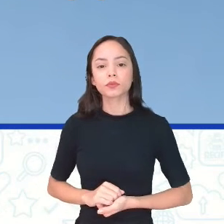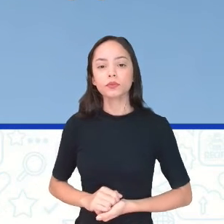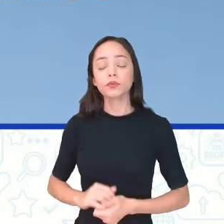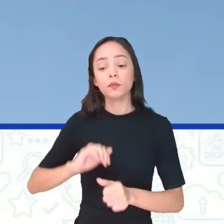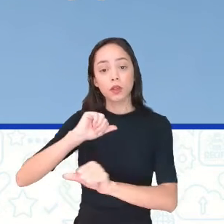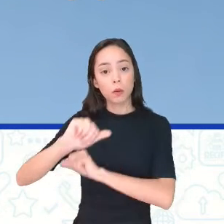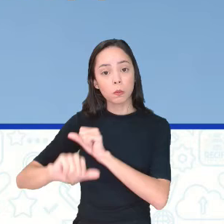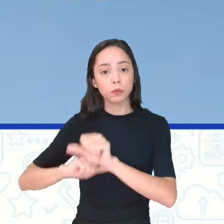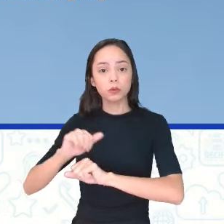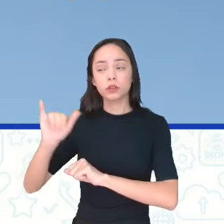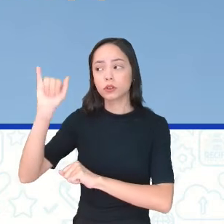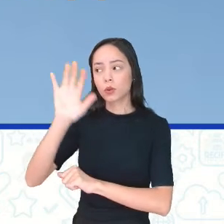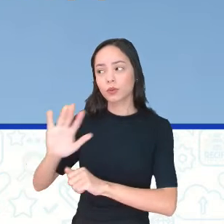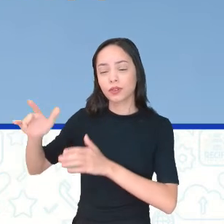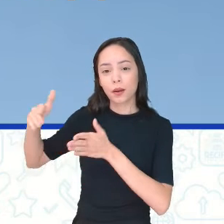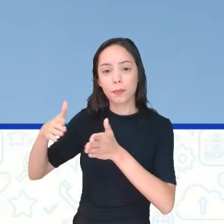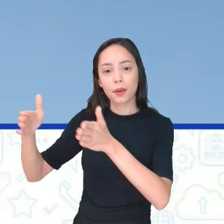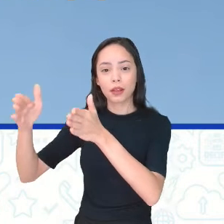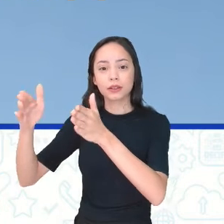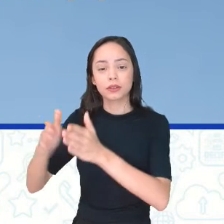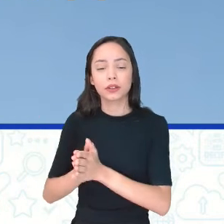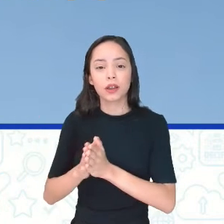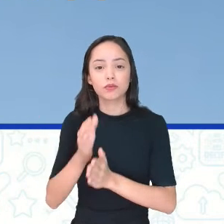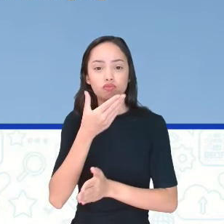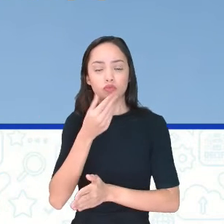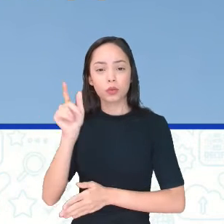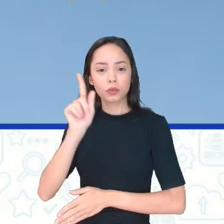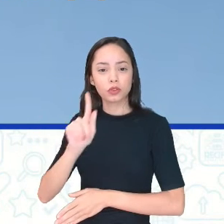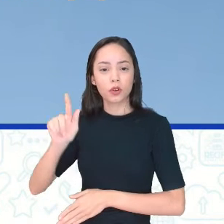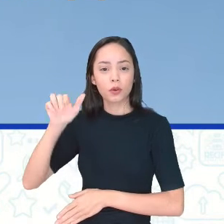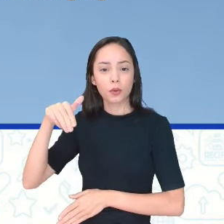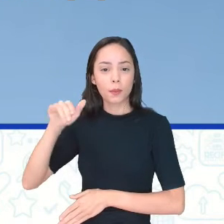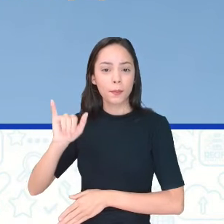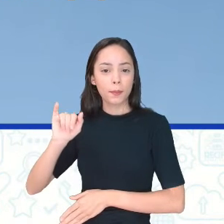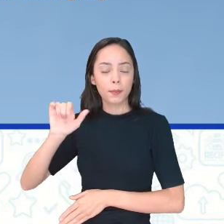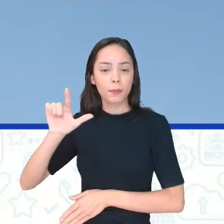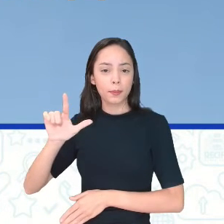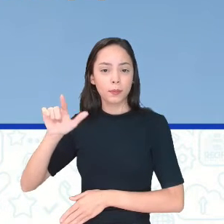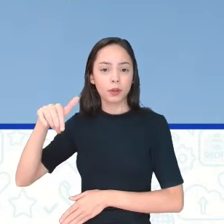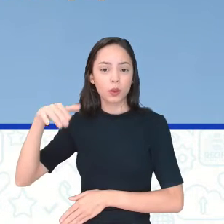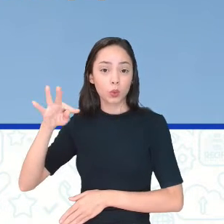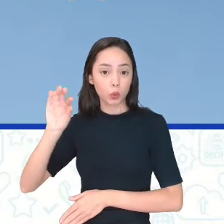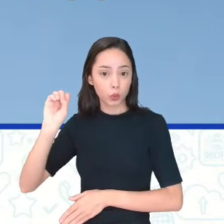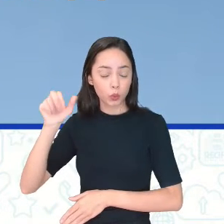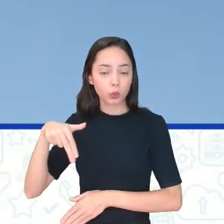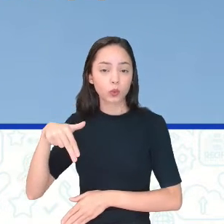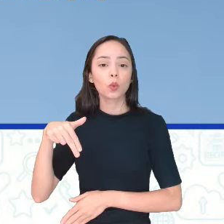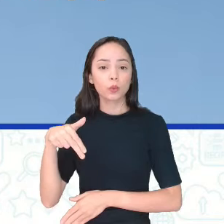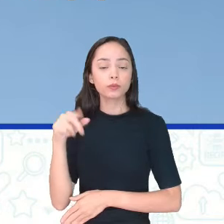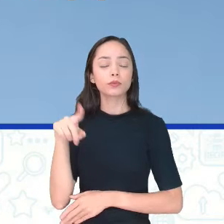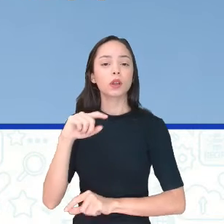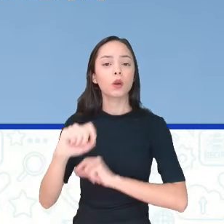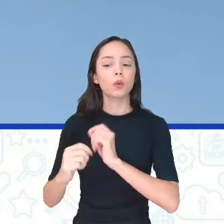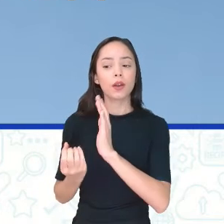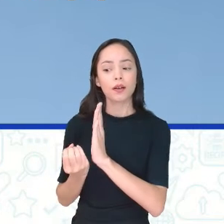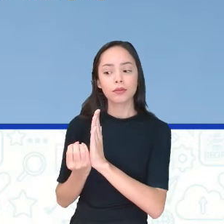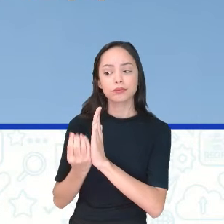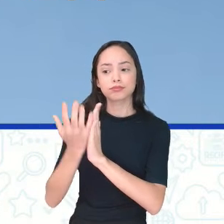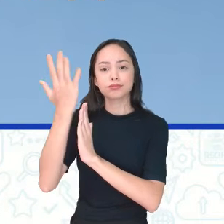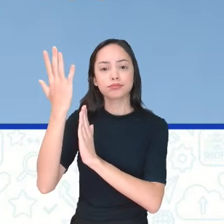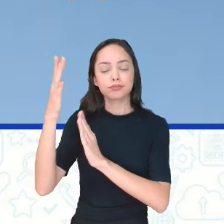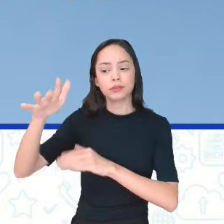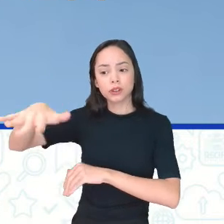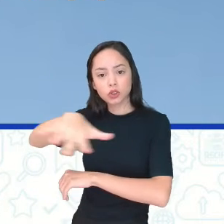da paisagem, segundo o geógrafo Milton Santos, é justamente o que dá origem ao espaço